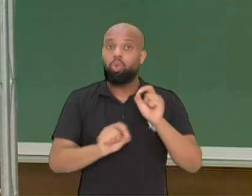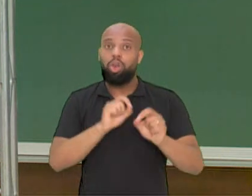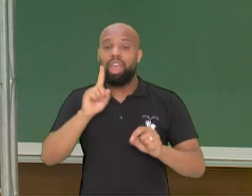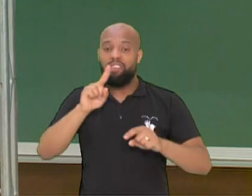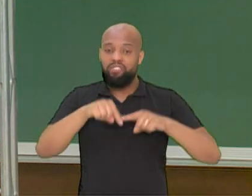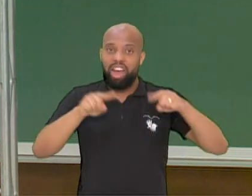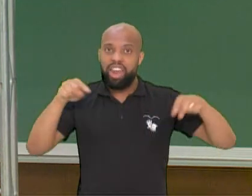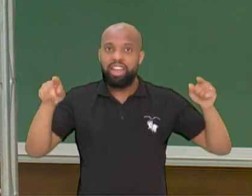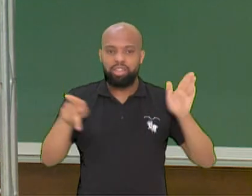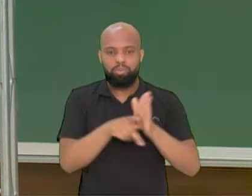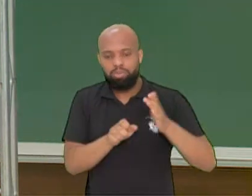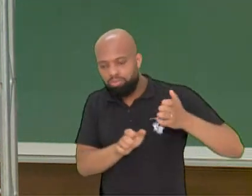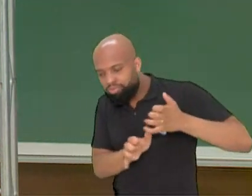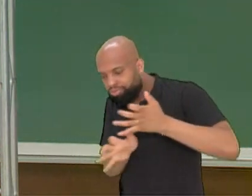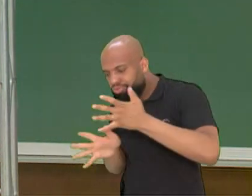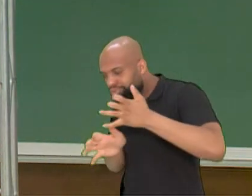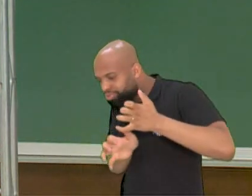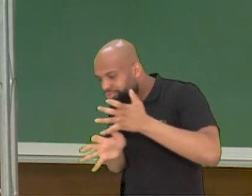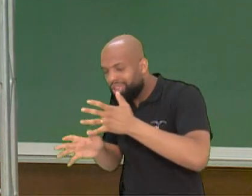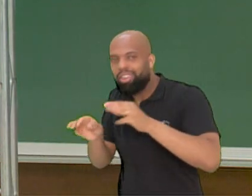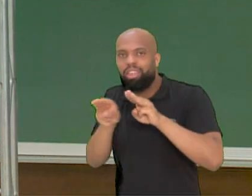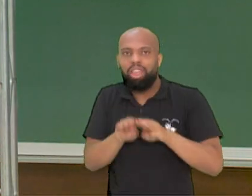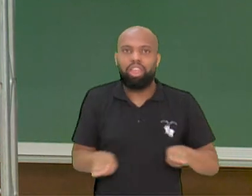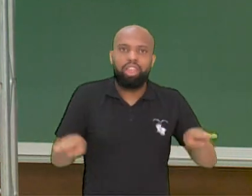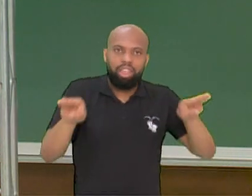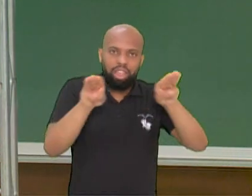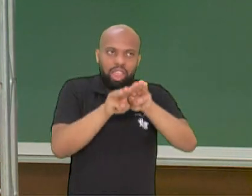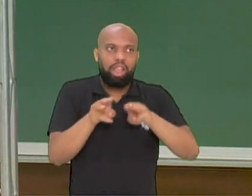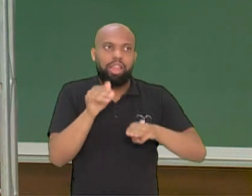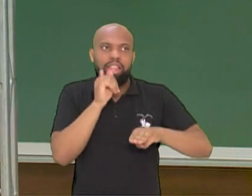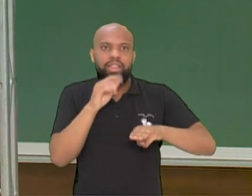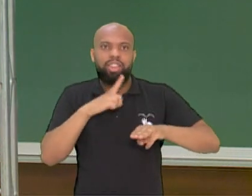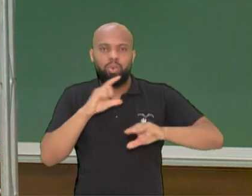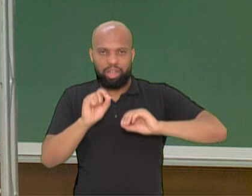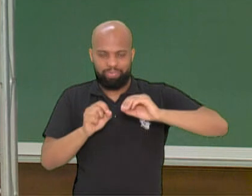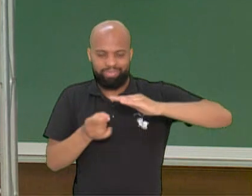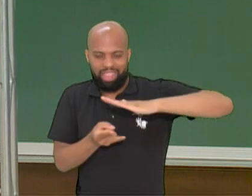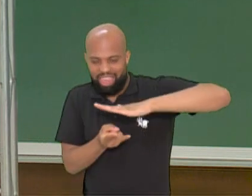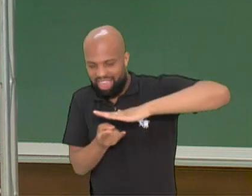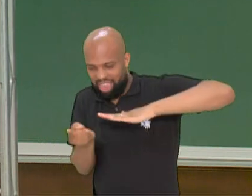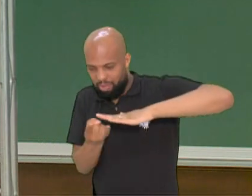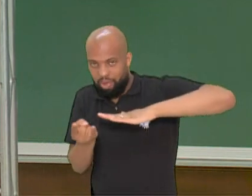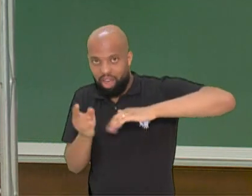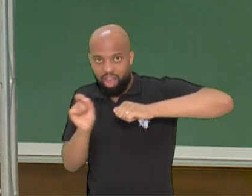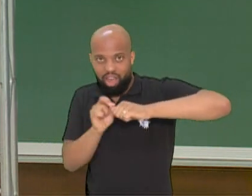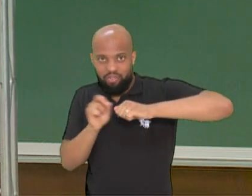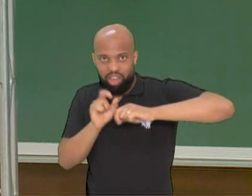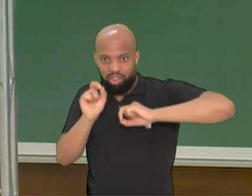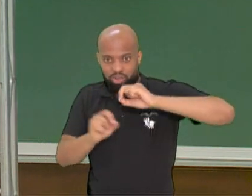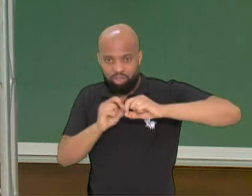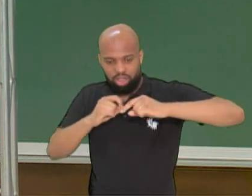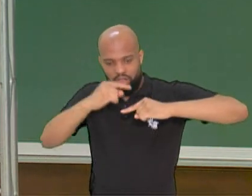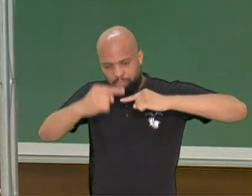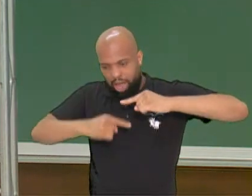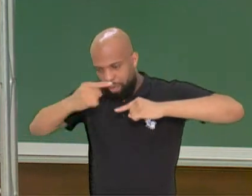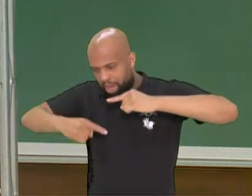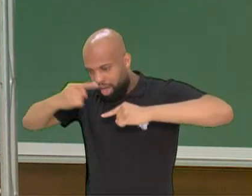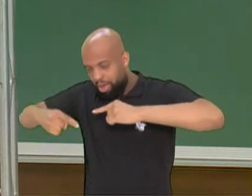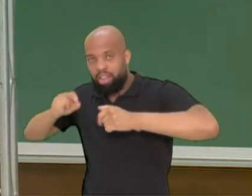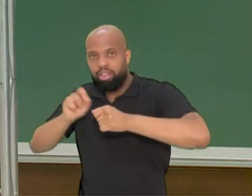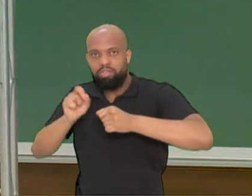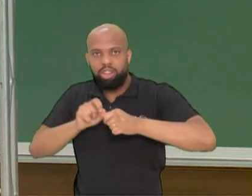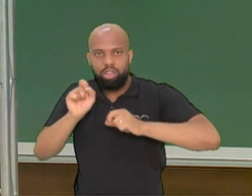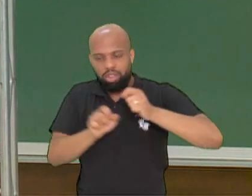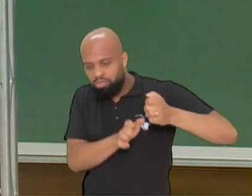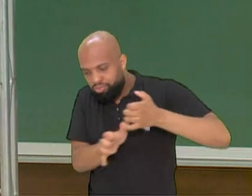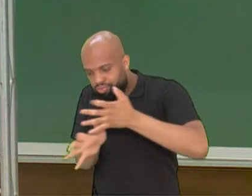do fluxo magnético. Então você pega ímãs e passa por essas bobinas, gerando fluxo magnético nas bobinas,